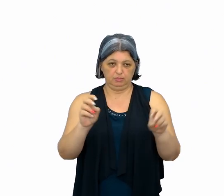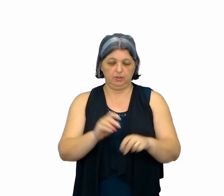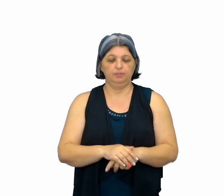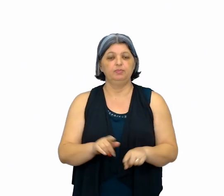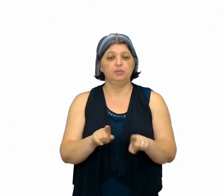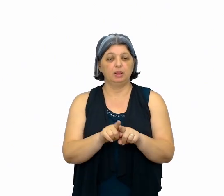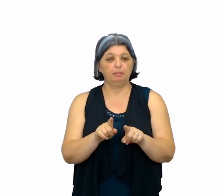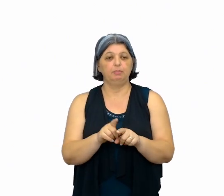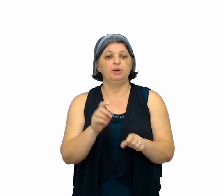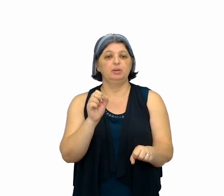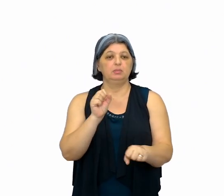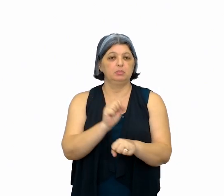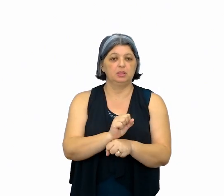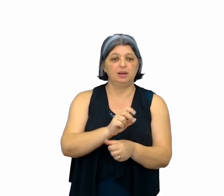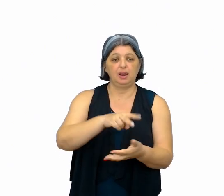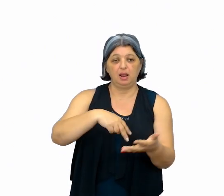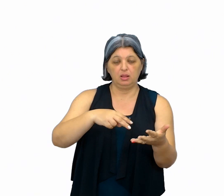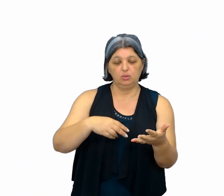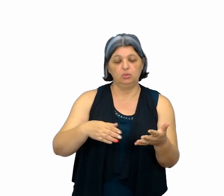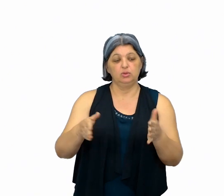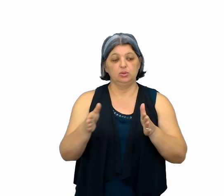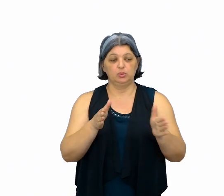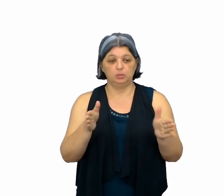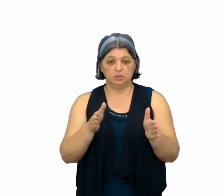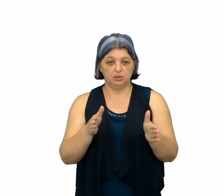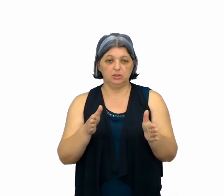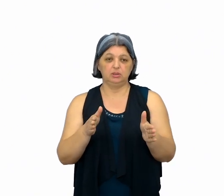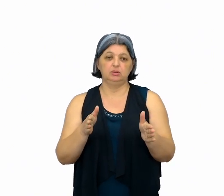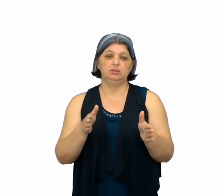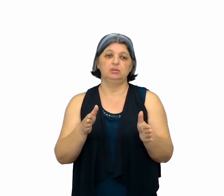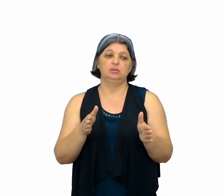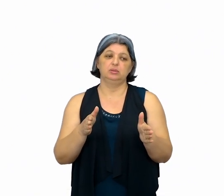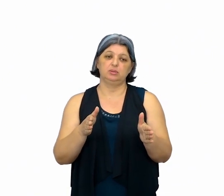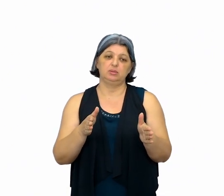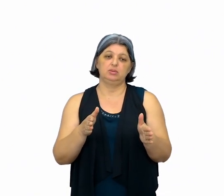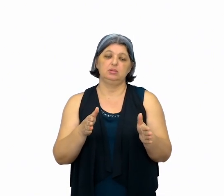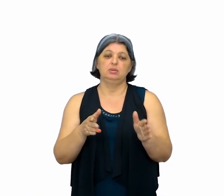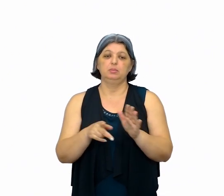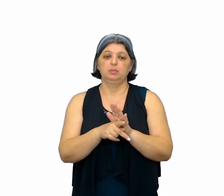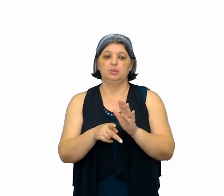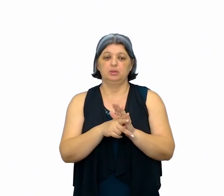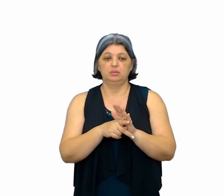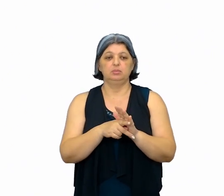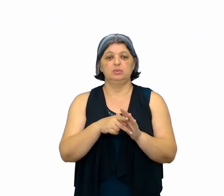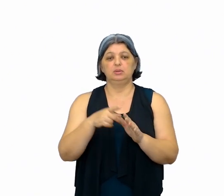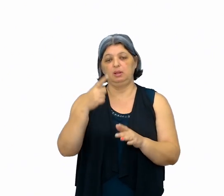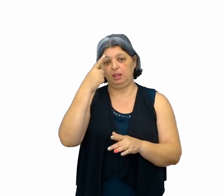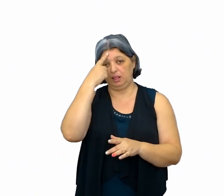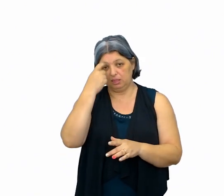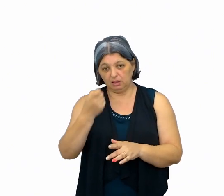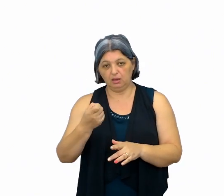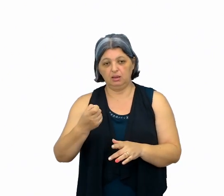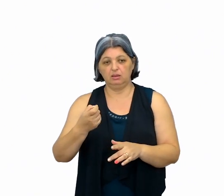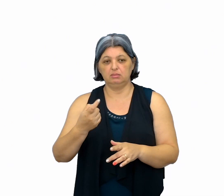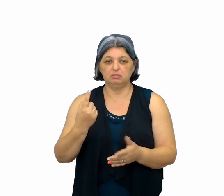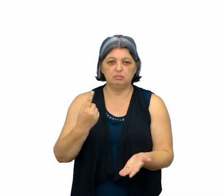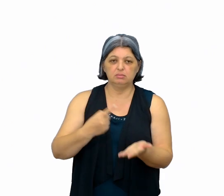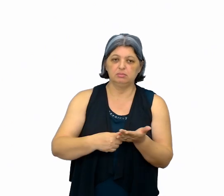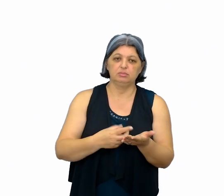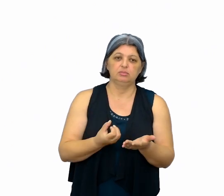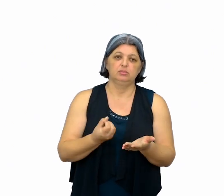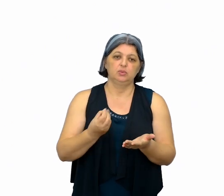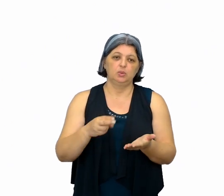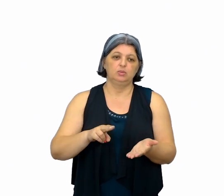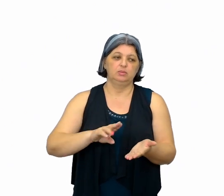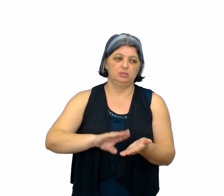Interromper a leitura naqueles momentos em que uma determinada hipótese feita é confirmada ou